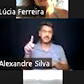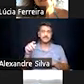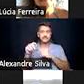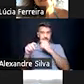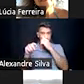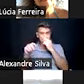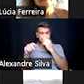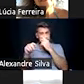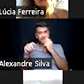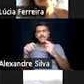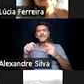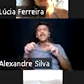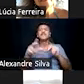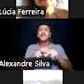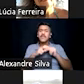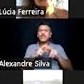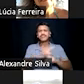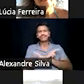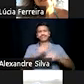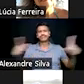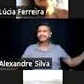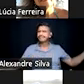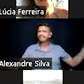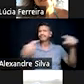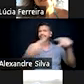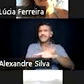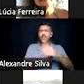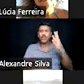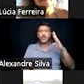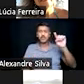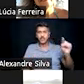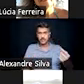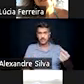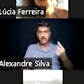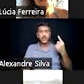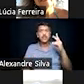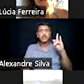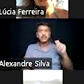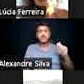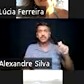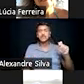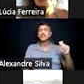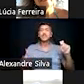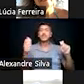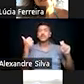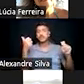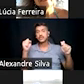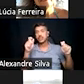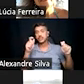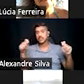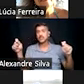que é muito díspare. O número de 4.000 exemplares em um dia e em 18 meses só